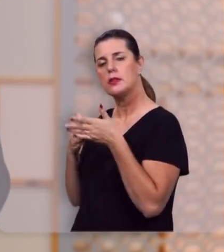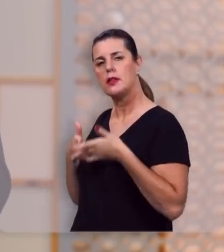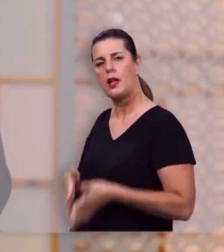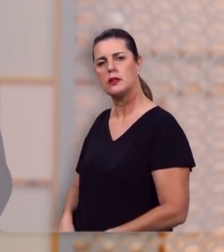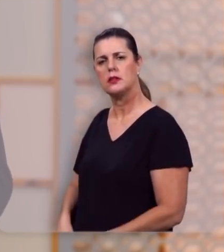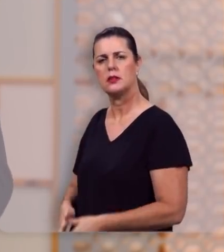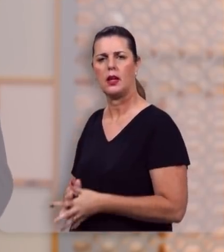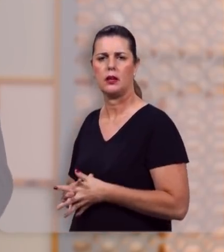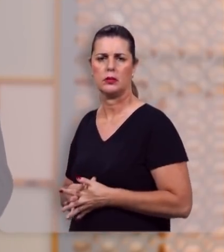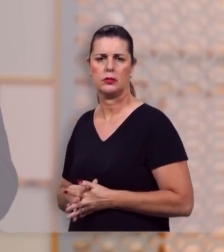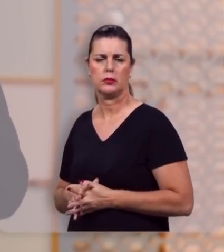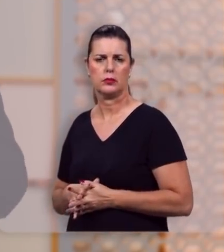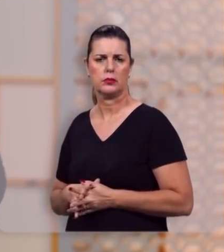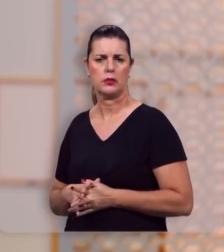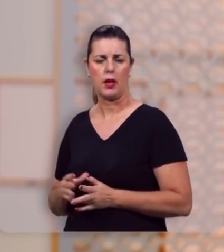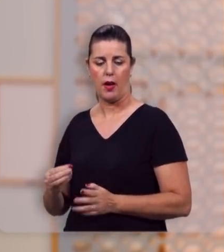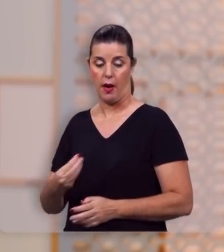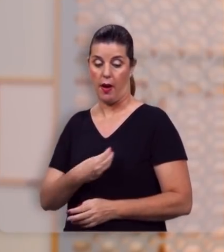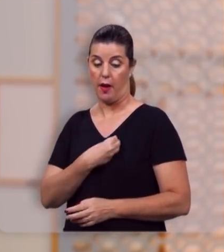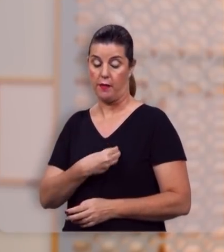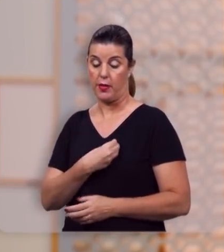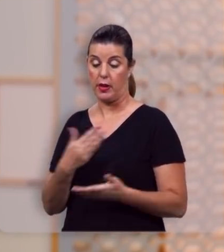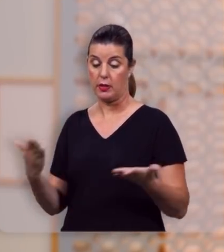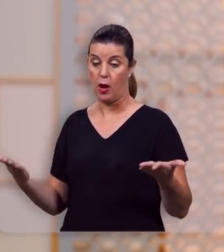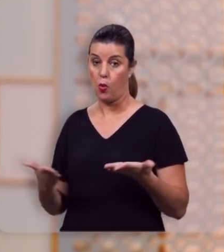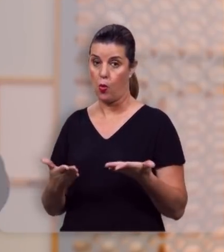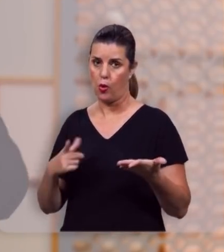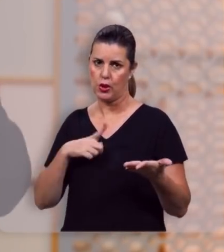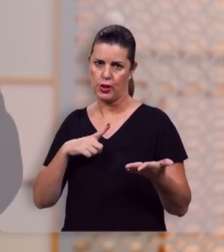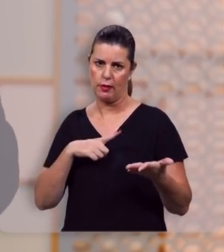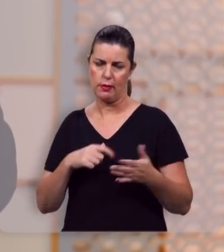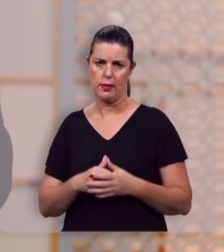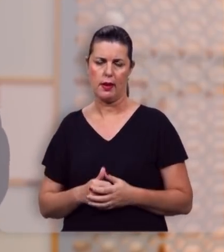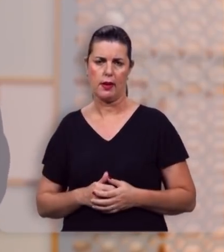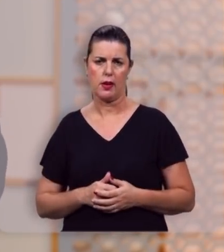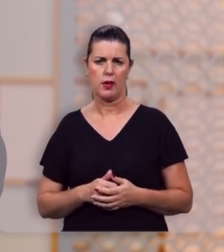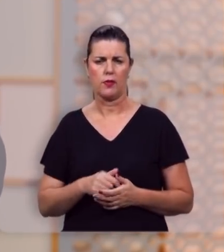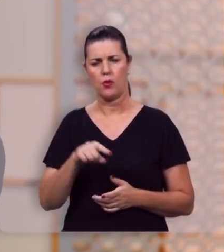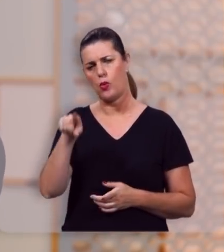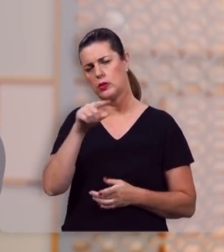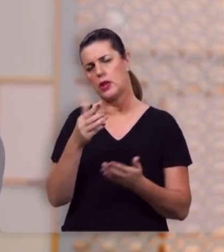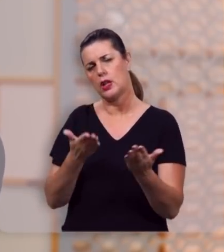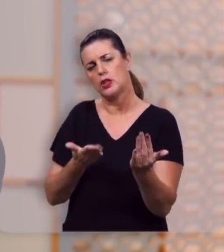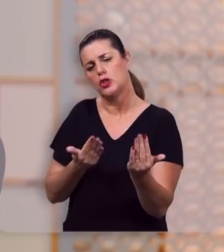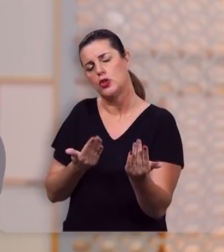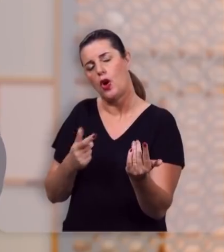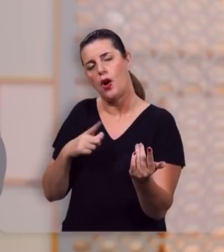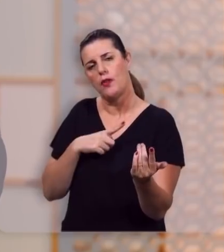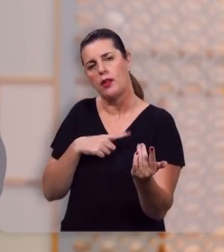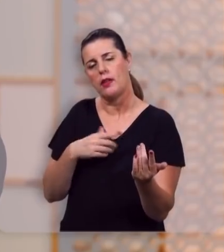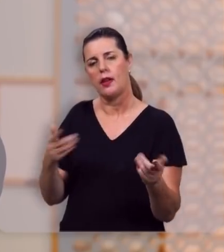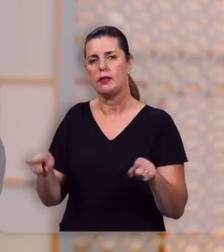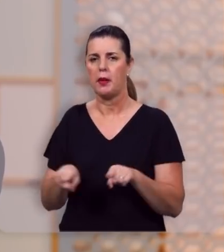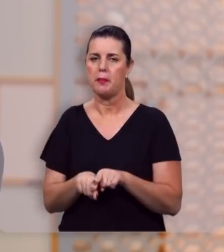nascerem. A vida que levamos hoje, ou você jovem está levando